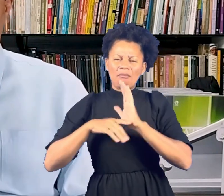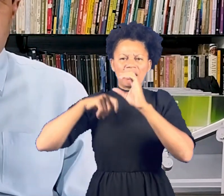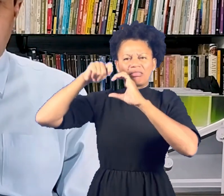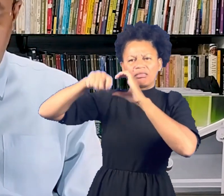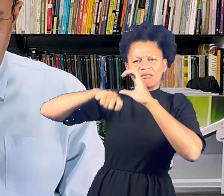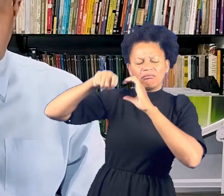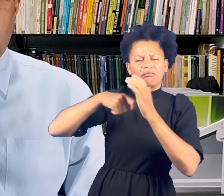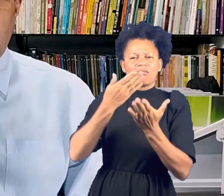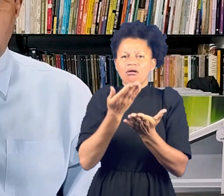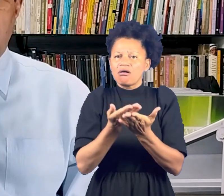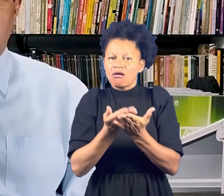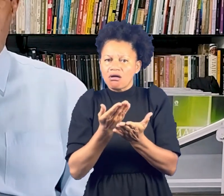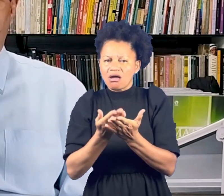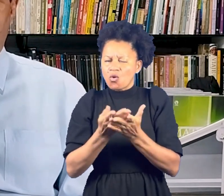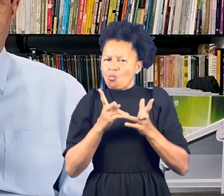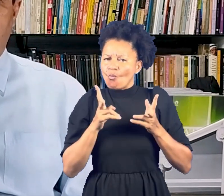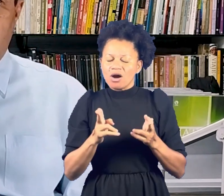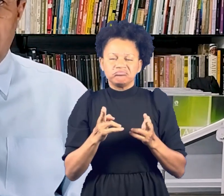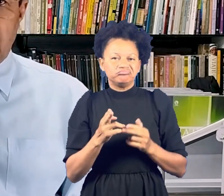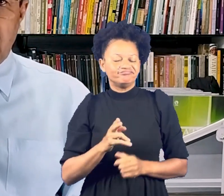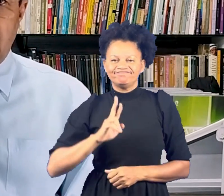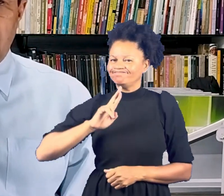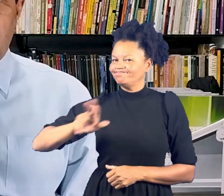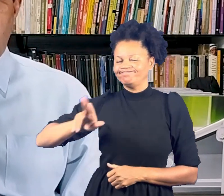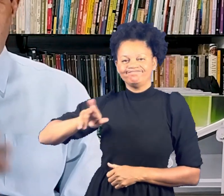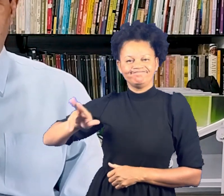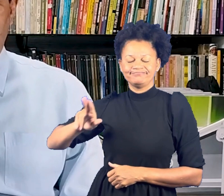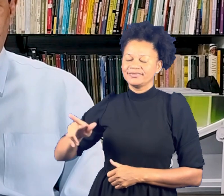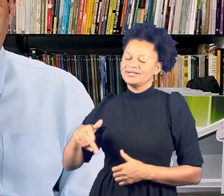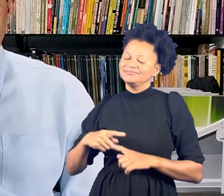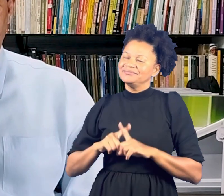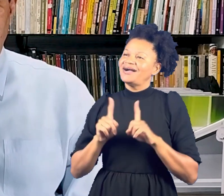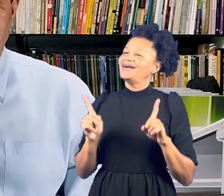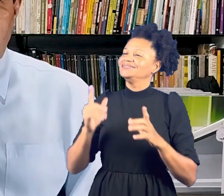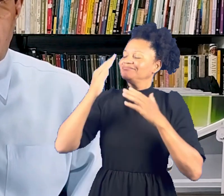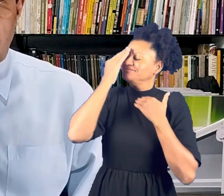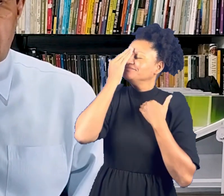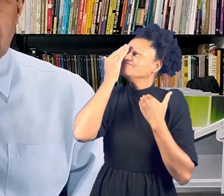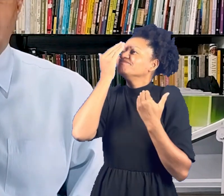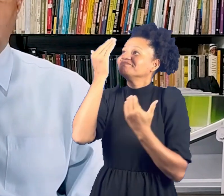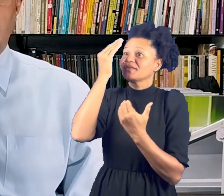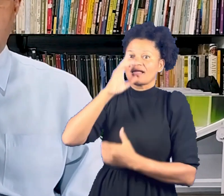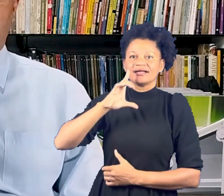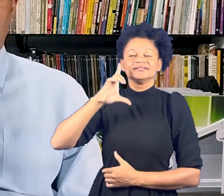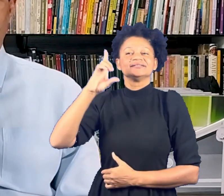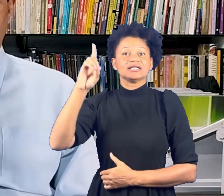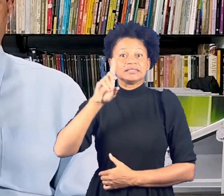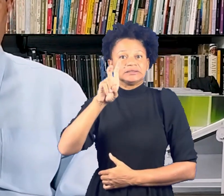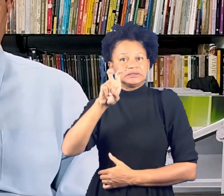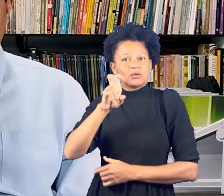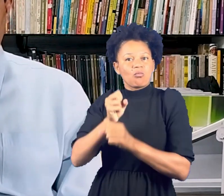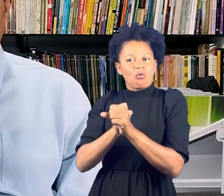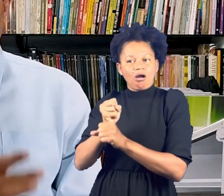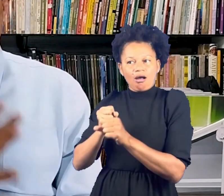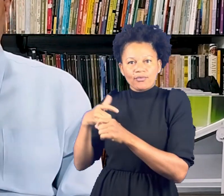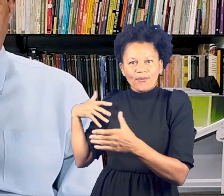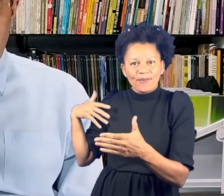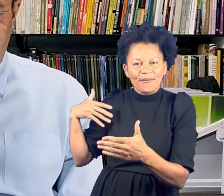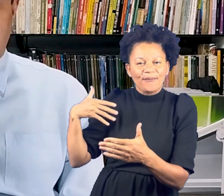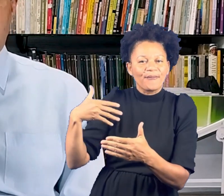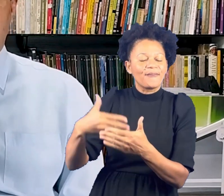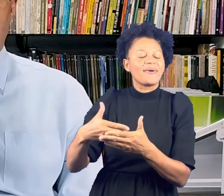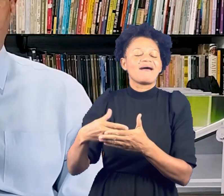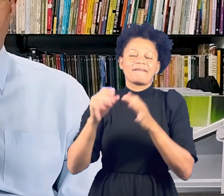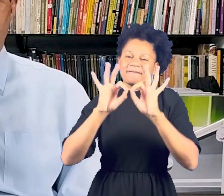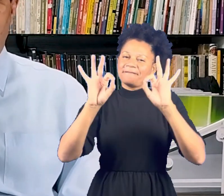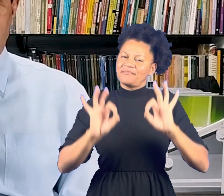de gravação, de aula que funcione assim. Então, graças a Deus, há 5 anos estamos com esse projeto.